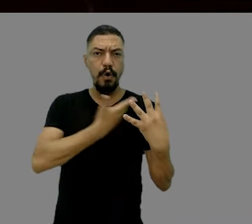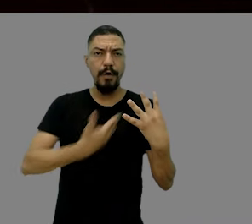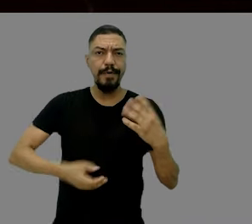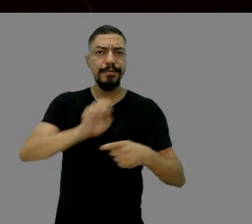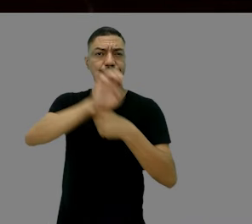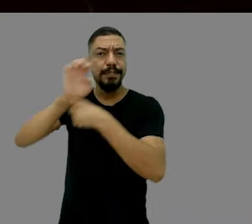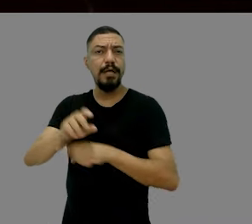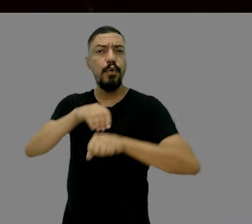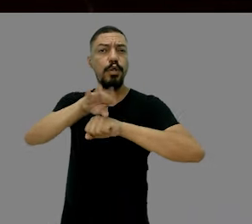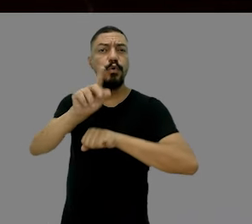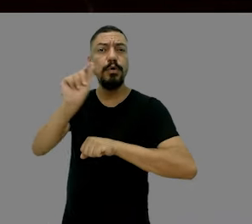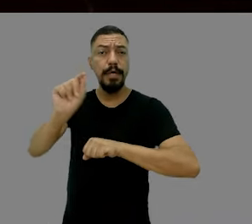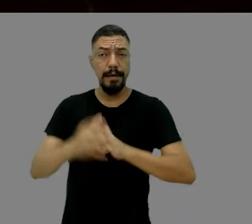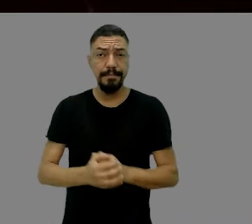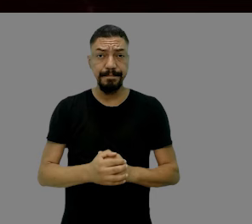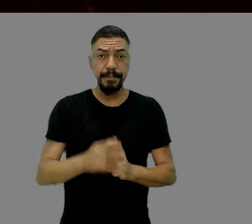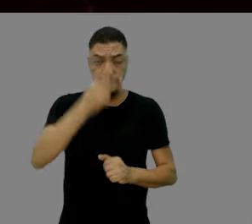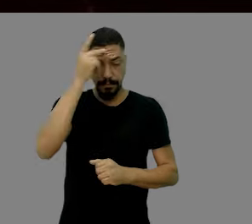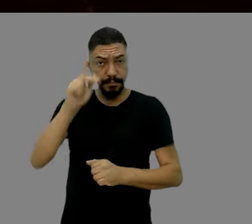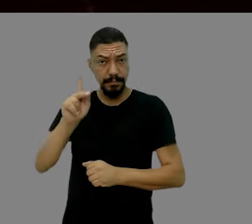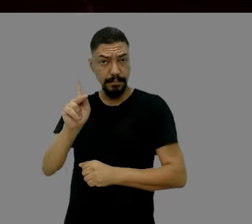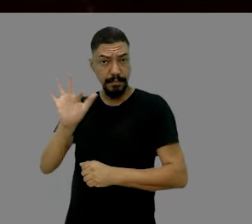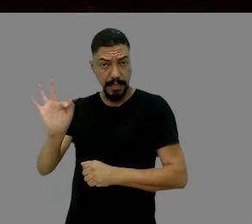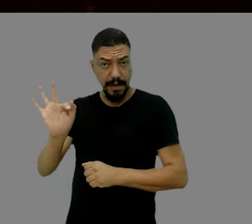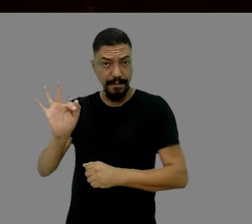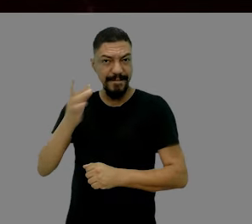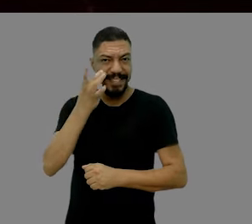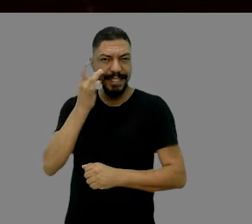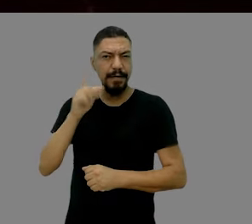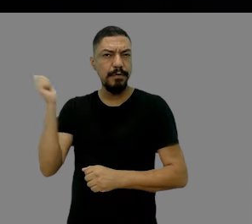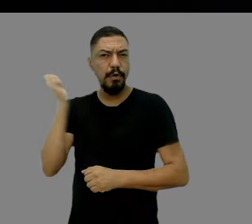orientaram? A pessoa física que ganhou